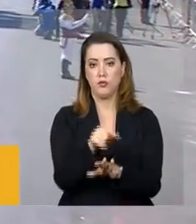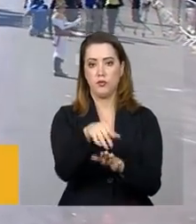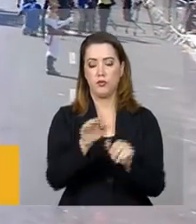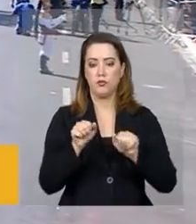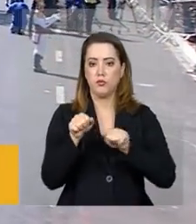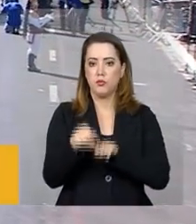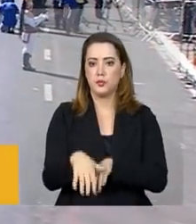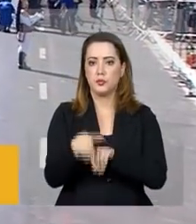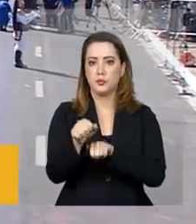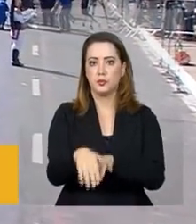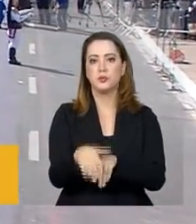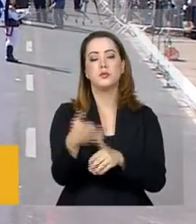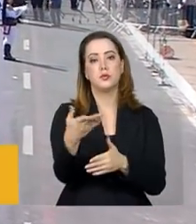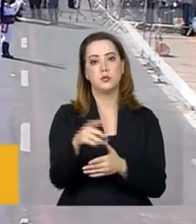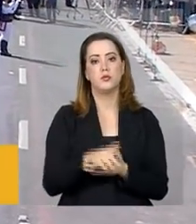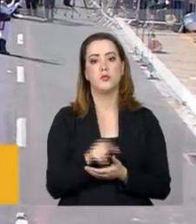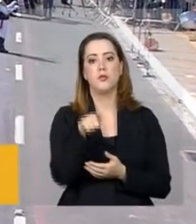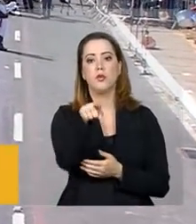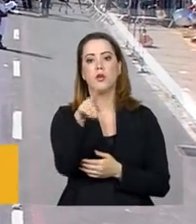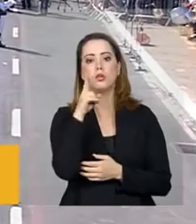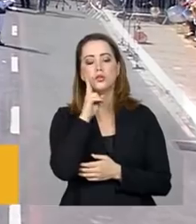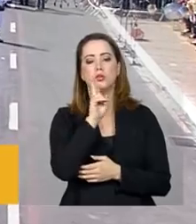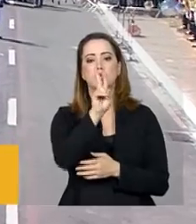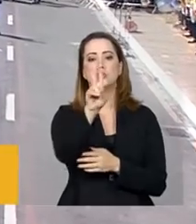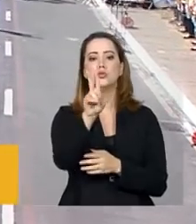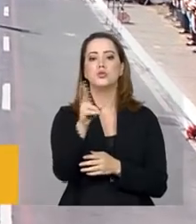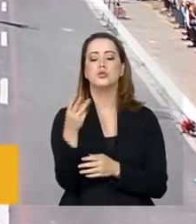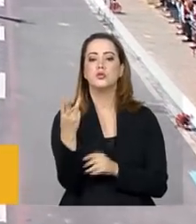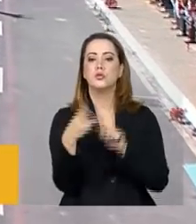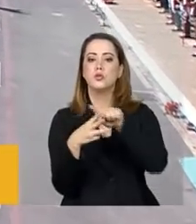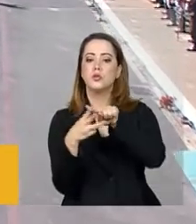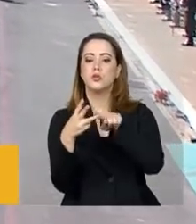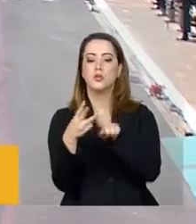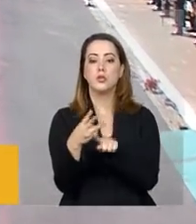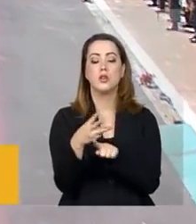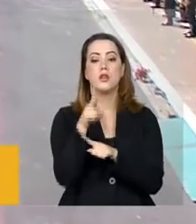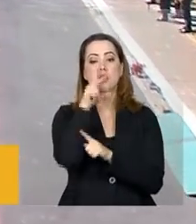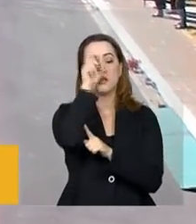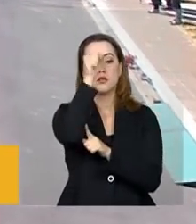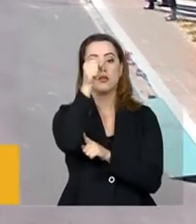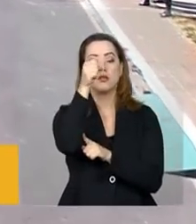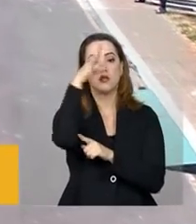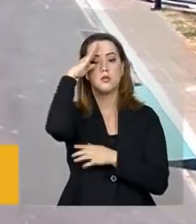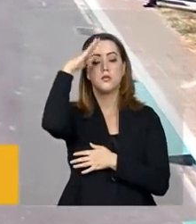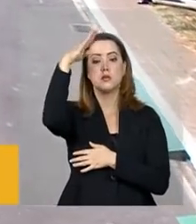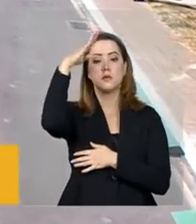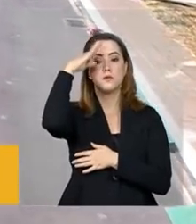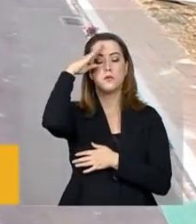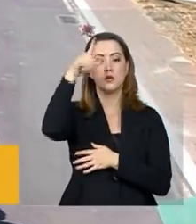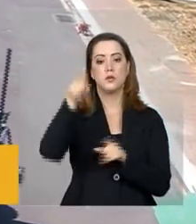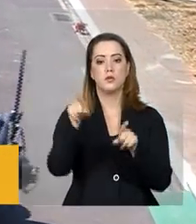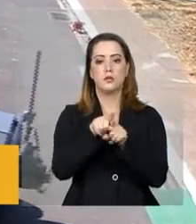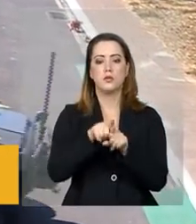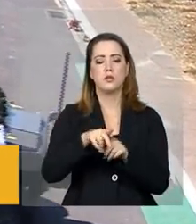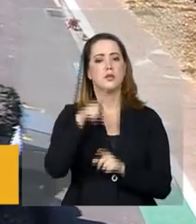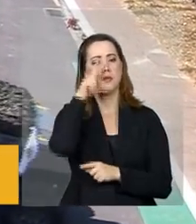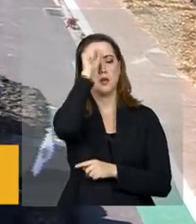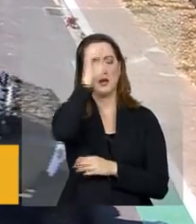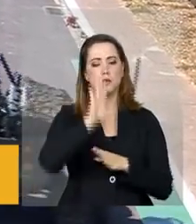seu estado maior, representado senhoras pelas três senhores. Forças, as Forças Armadas e pelas Forças Auxiliares.